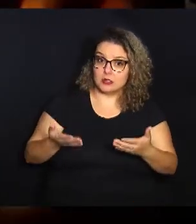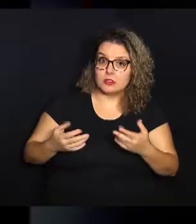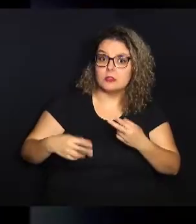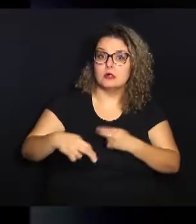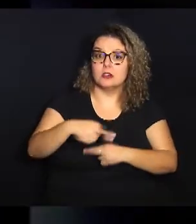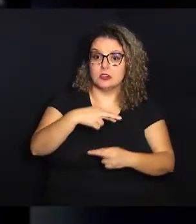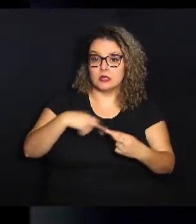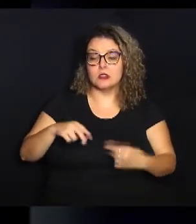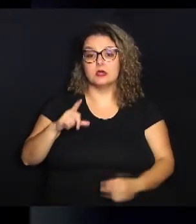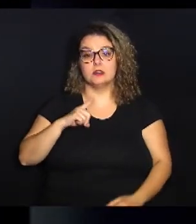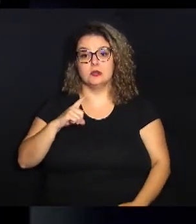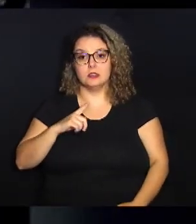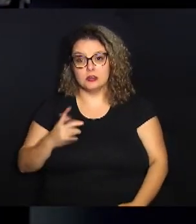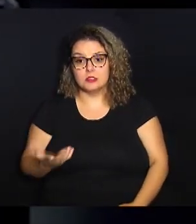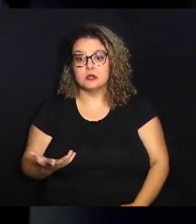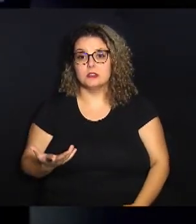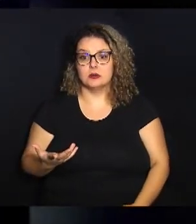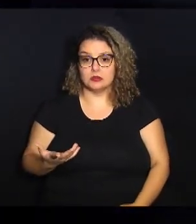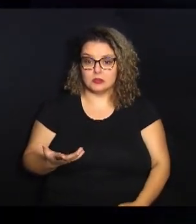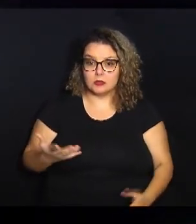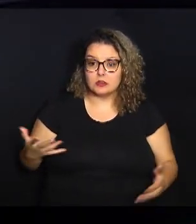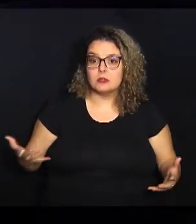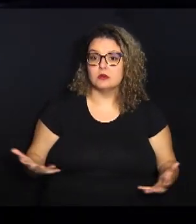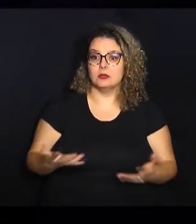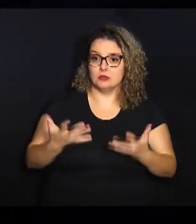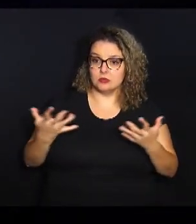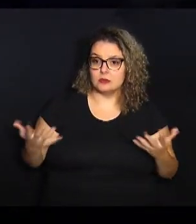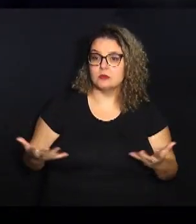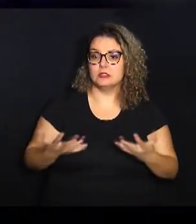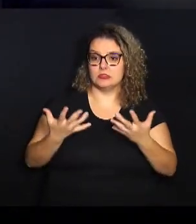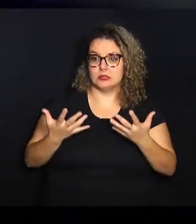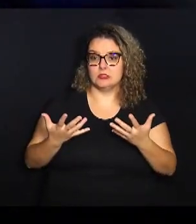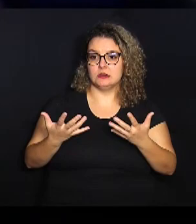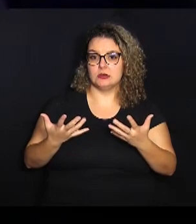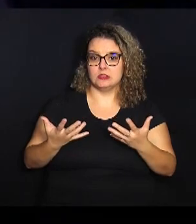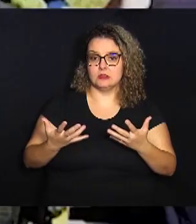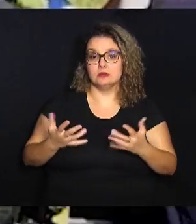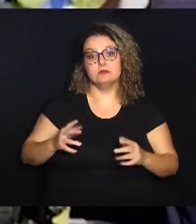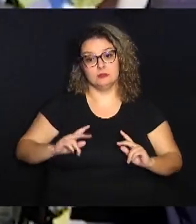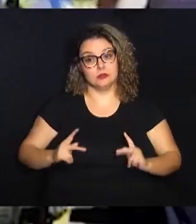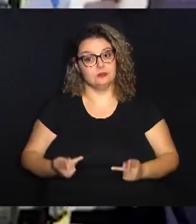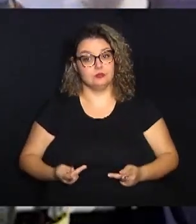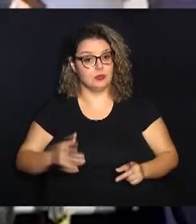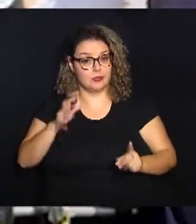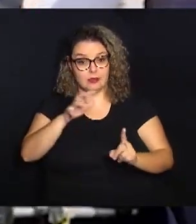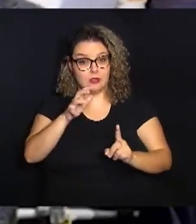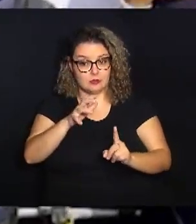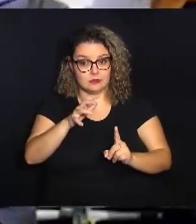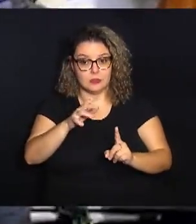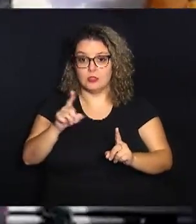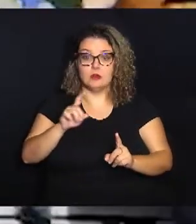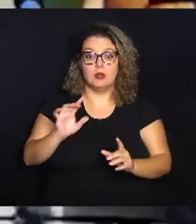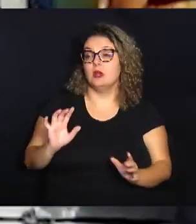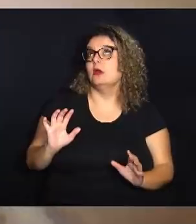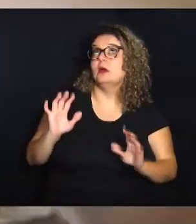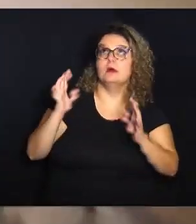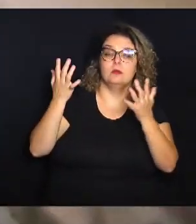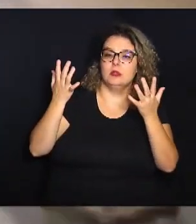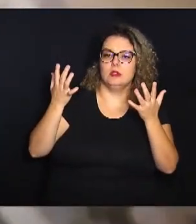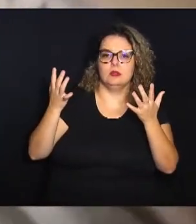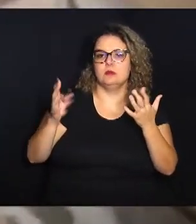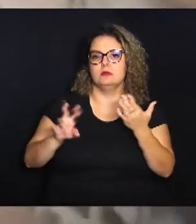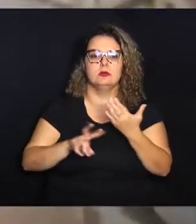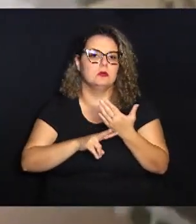ver com iniciativas dos seres humanos. Não foram eventos que surgiram